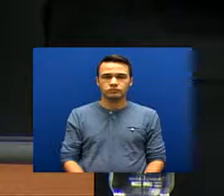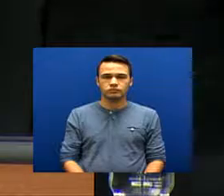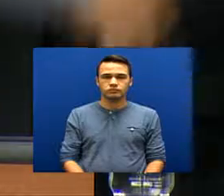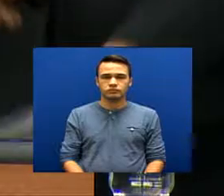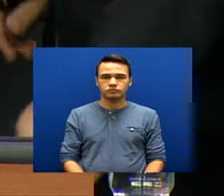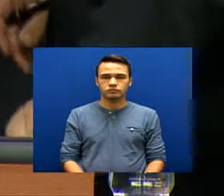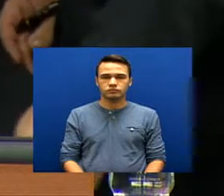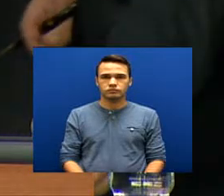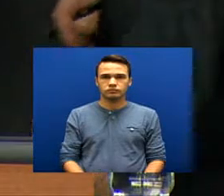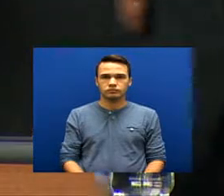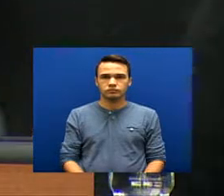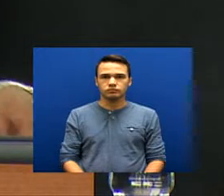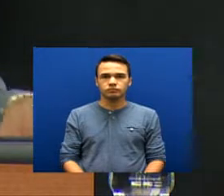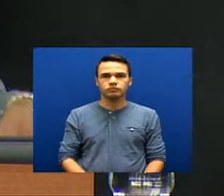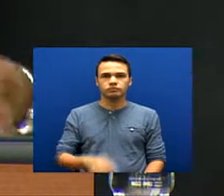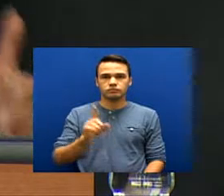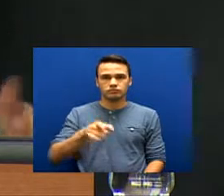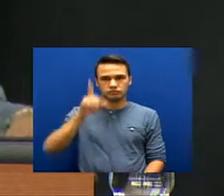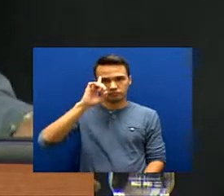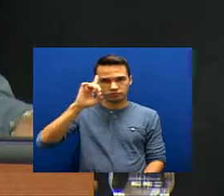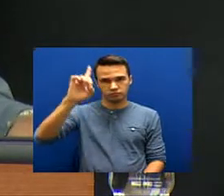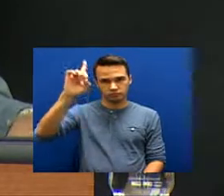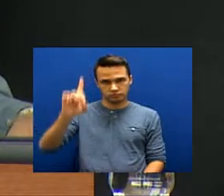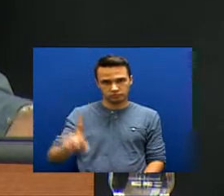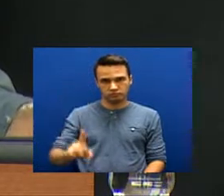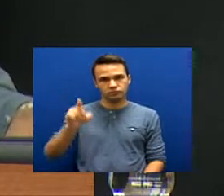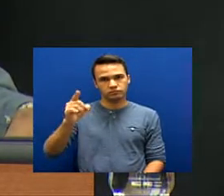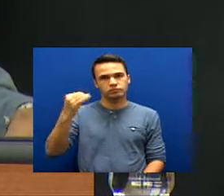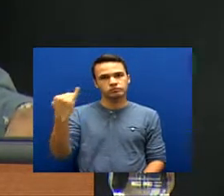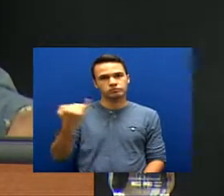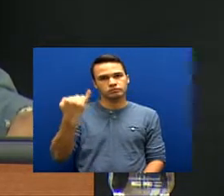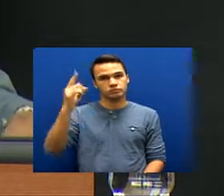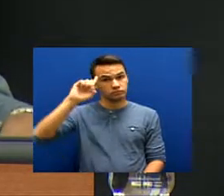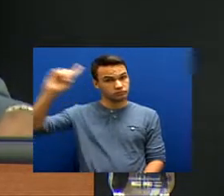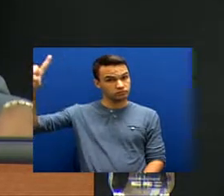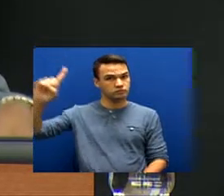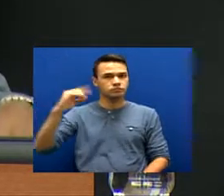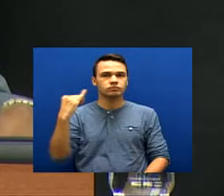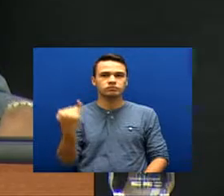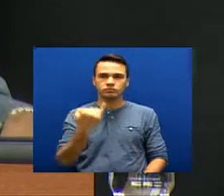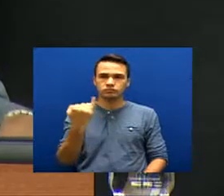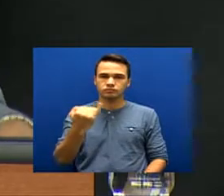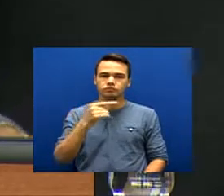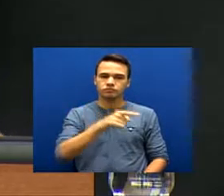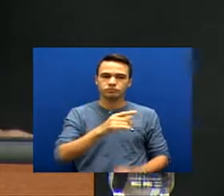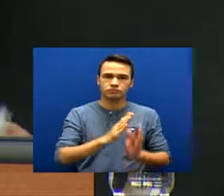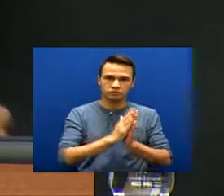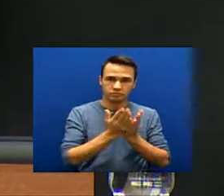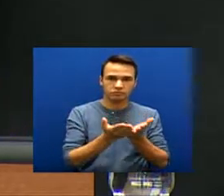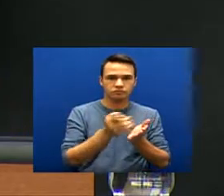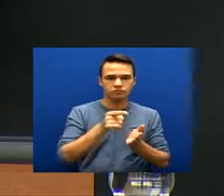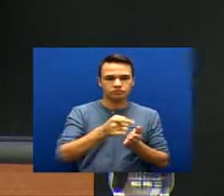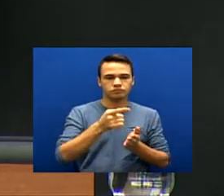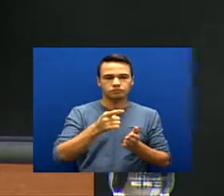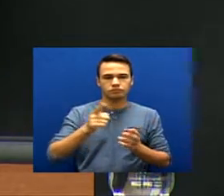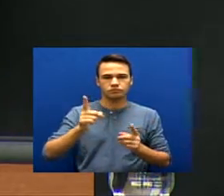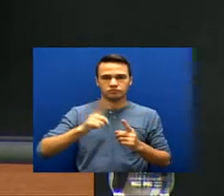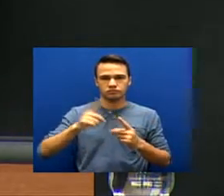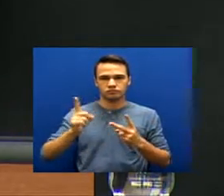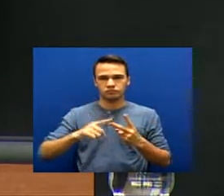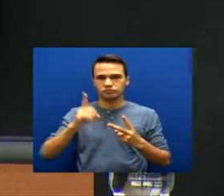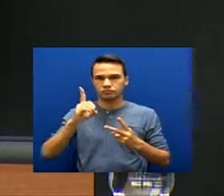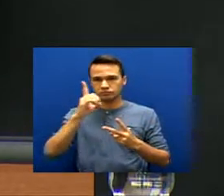Costa Caiado, o senhor diretor-presidente da URBS, engenheiro Renato Gianola, o senhor chefe da 14ª